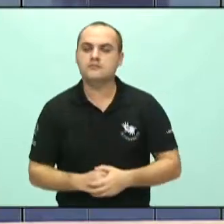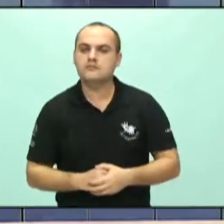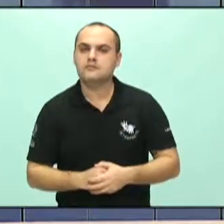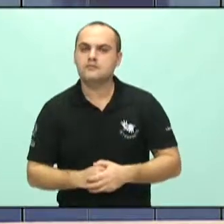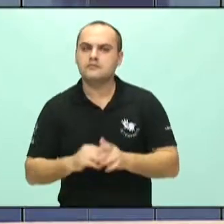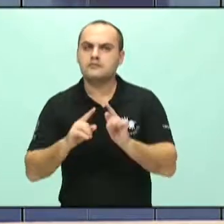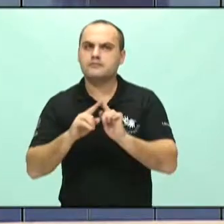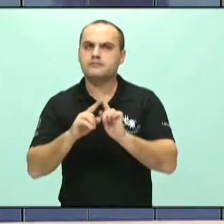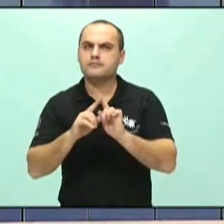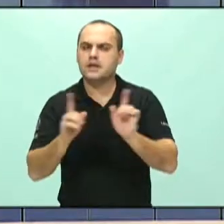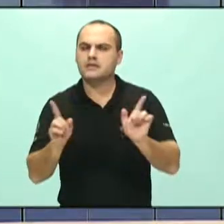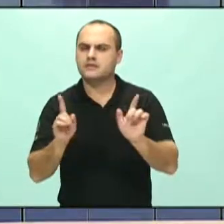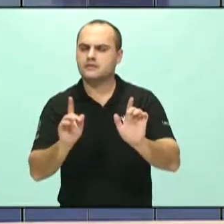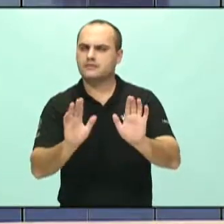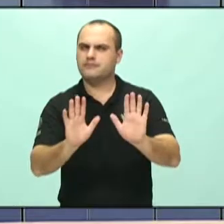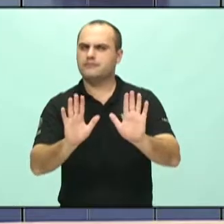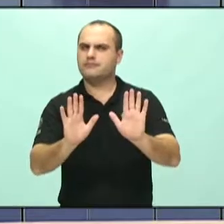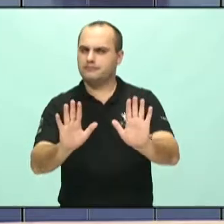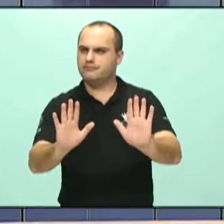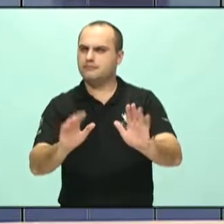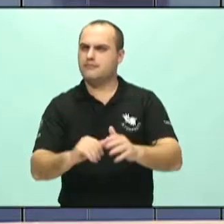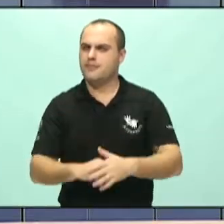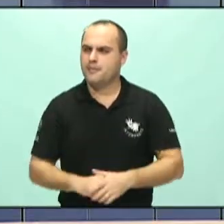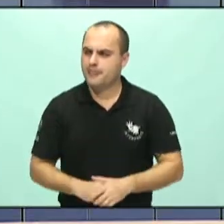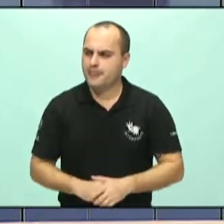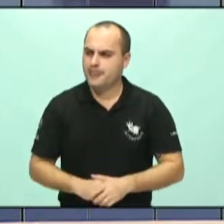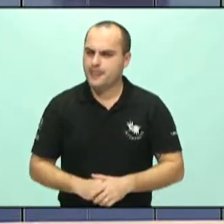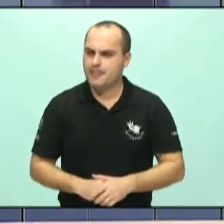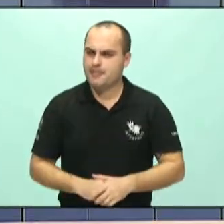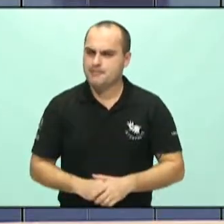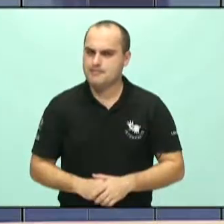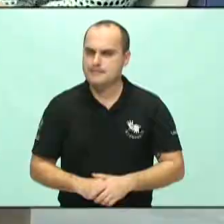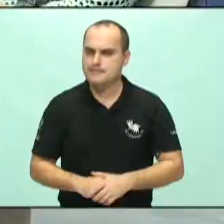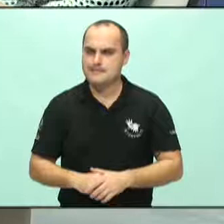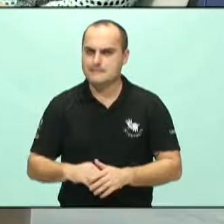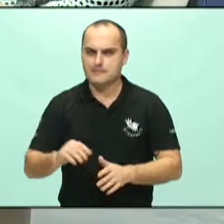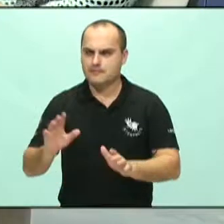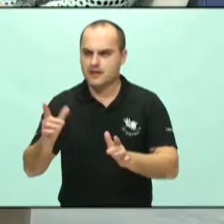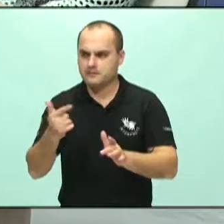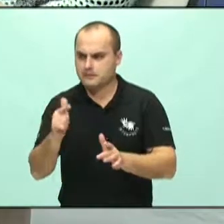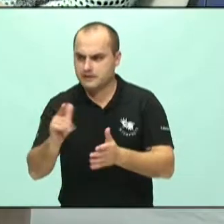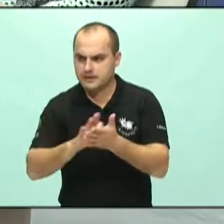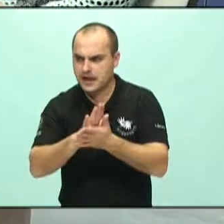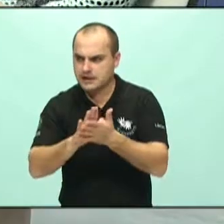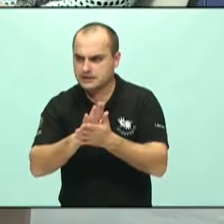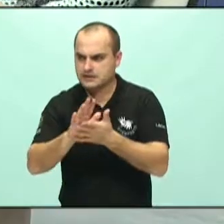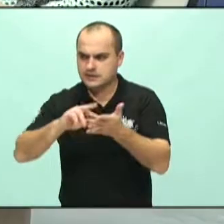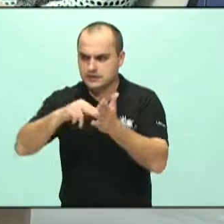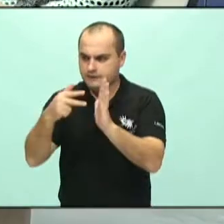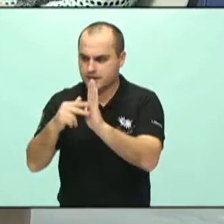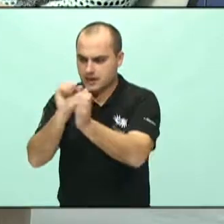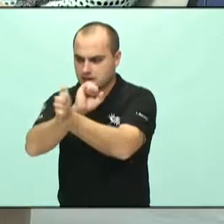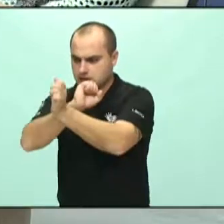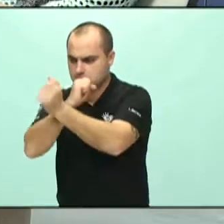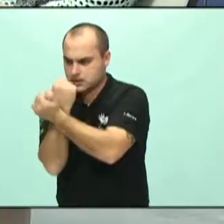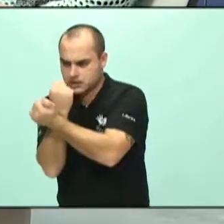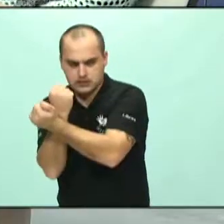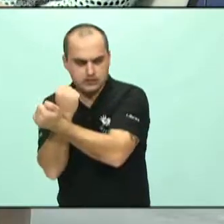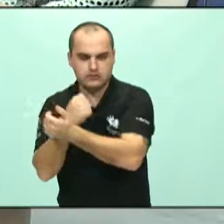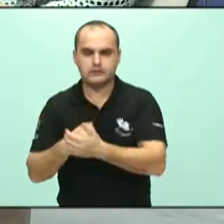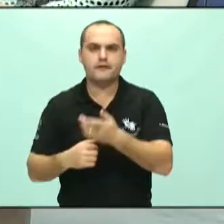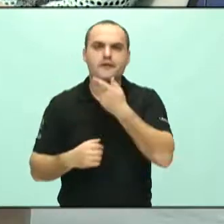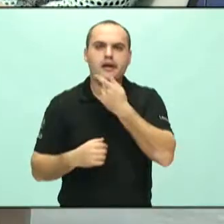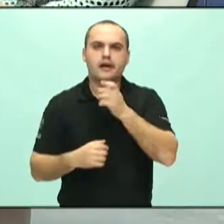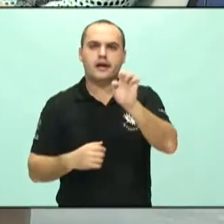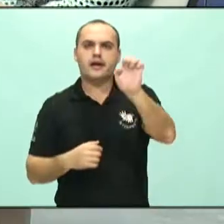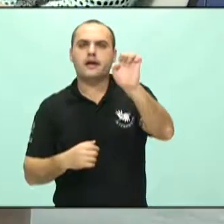Mas, para um pouquinho, nada veio de uma descendência de escravidão. É a mesma coisa que a gente falar que todos os